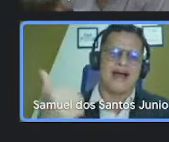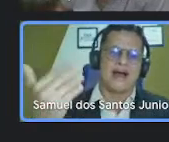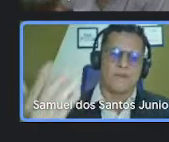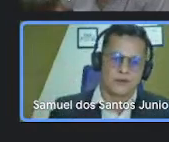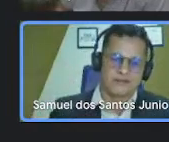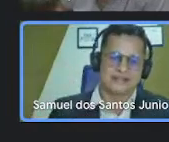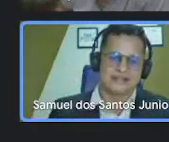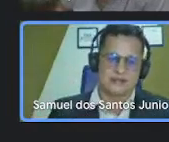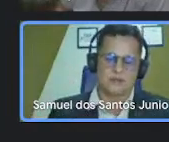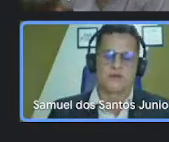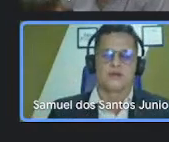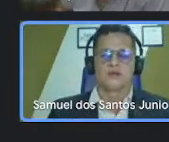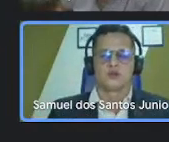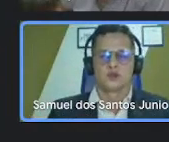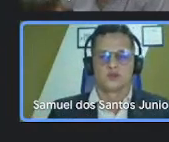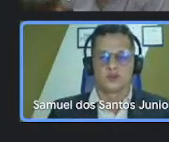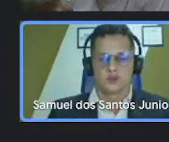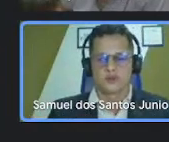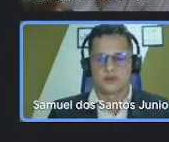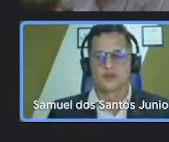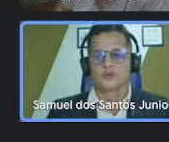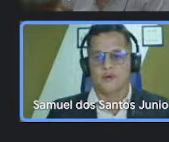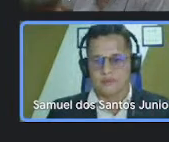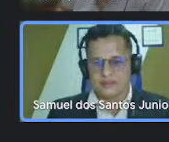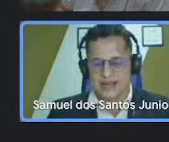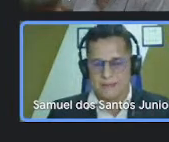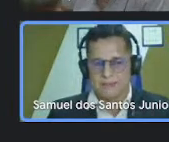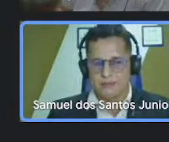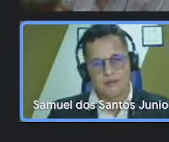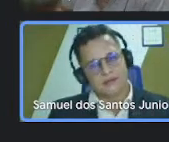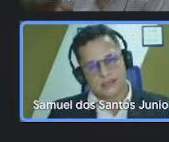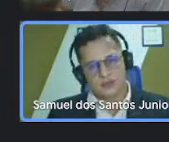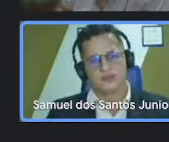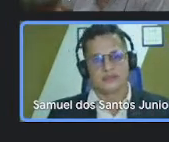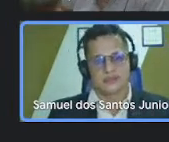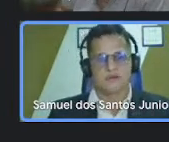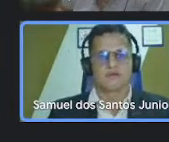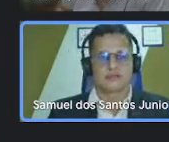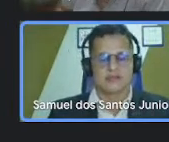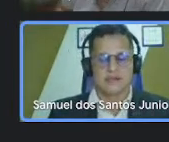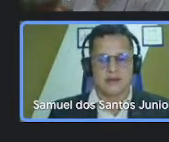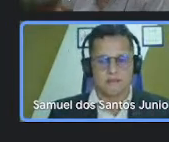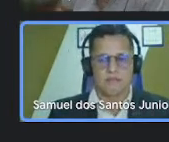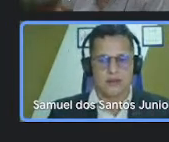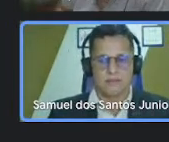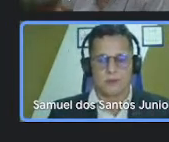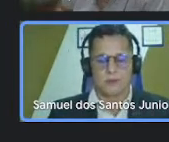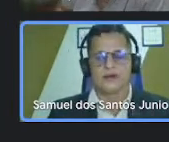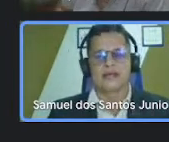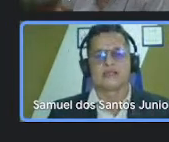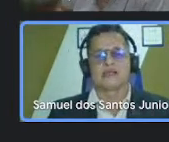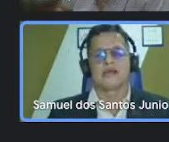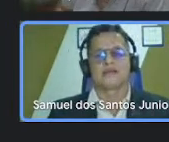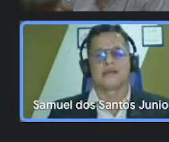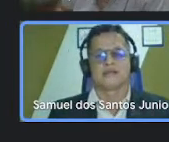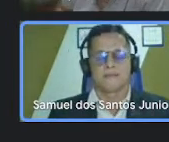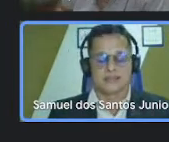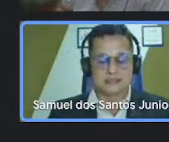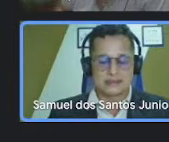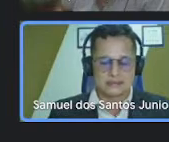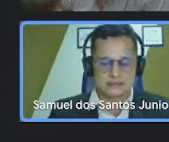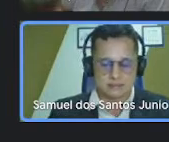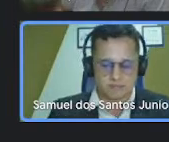comprovar a aprovação junto ao CEP da instituição que você está proponente lá